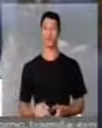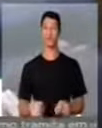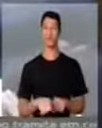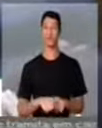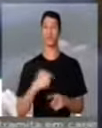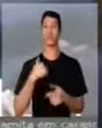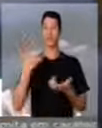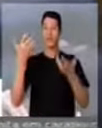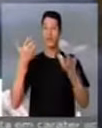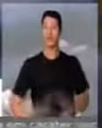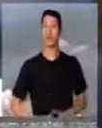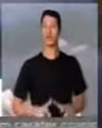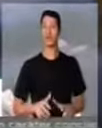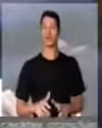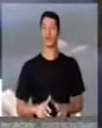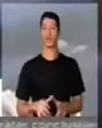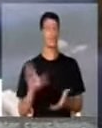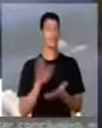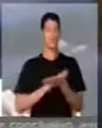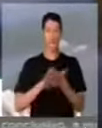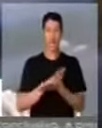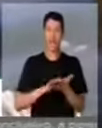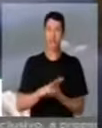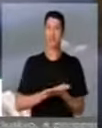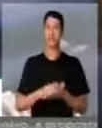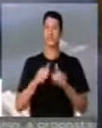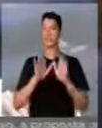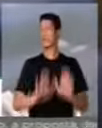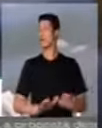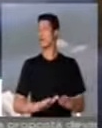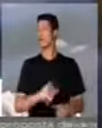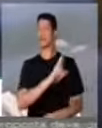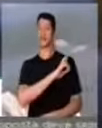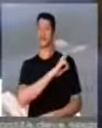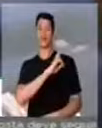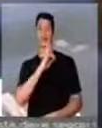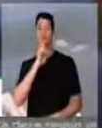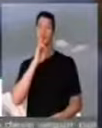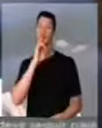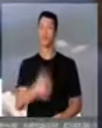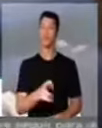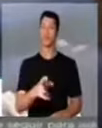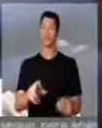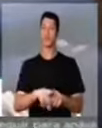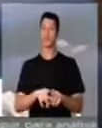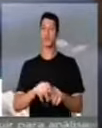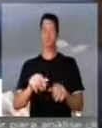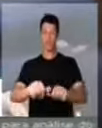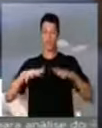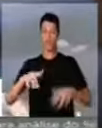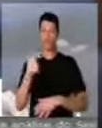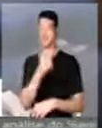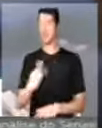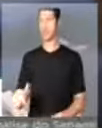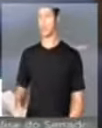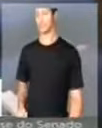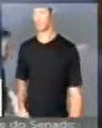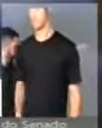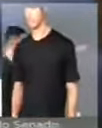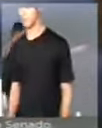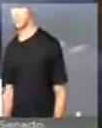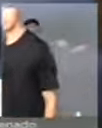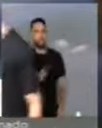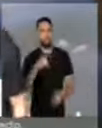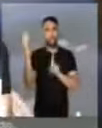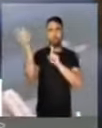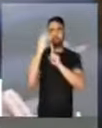não quero, de forma nenhuma, ficar respondendo isso em tribuna. Não me